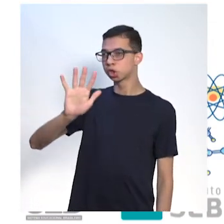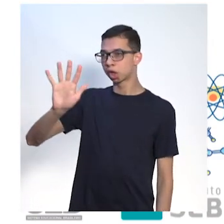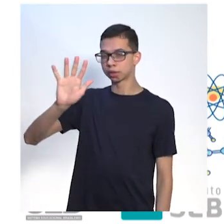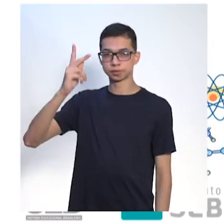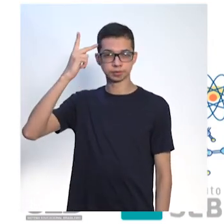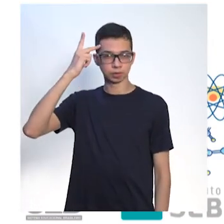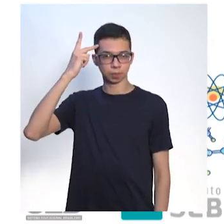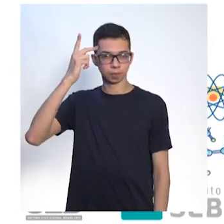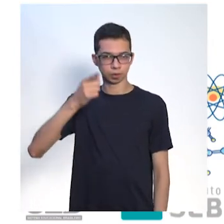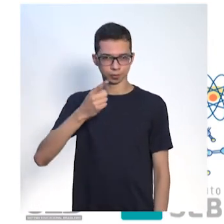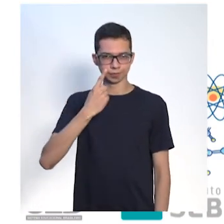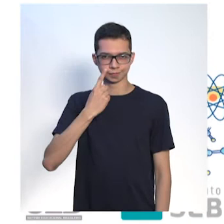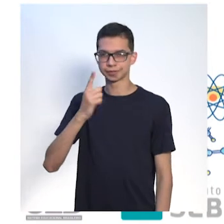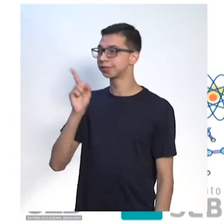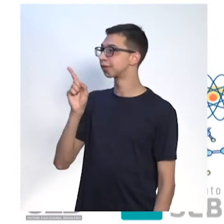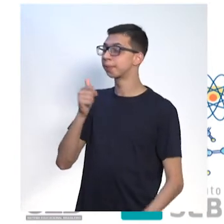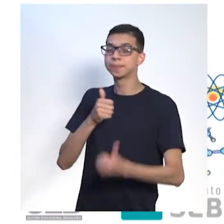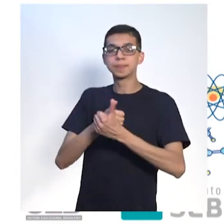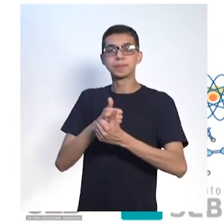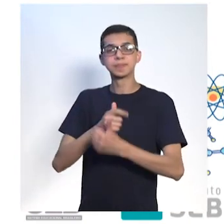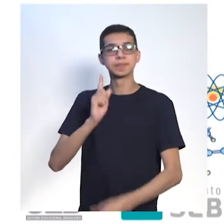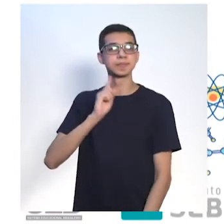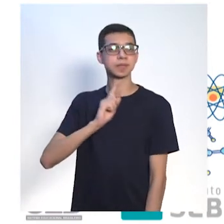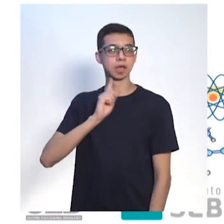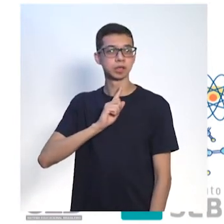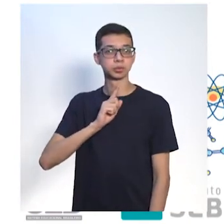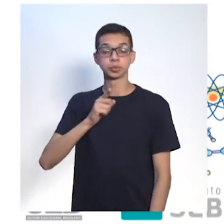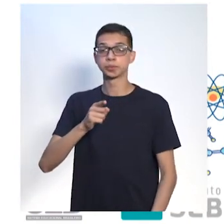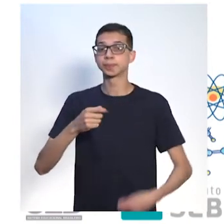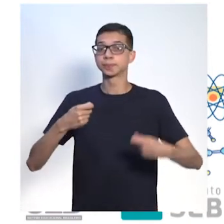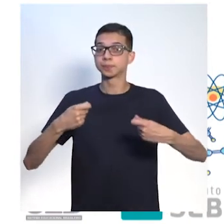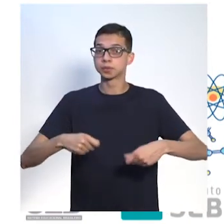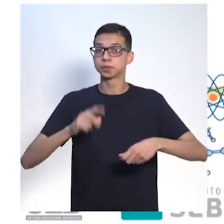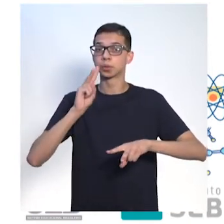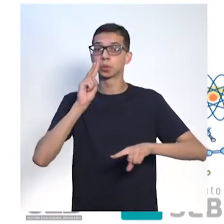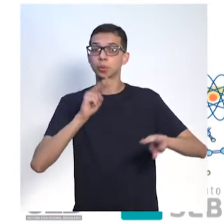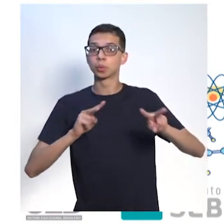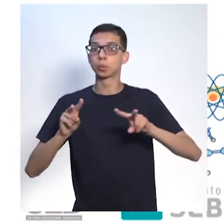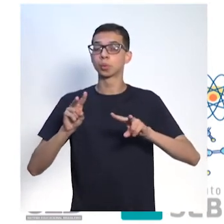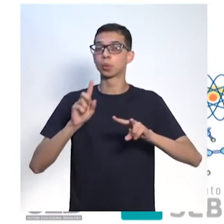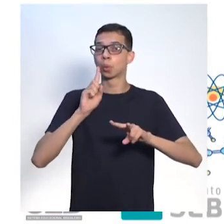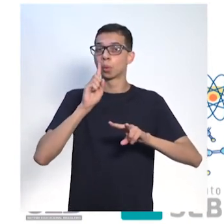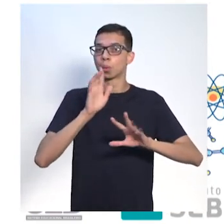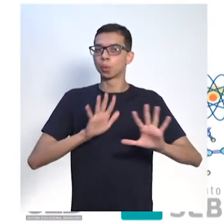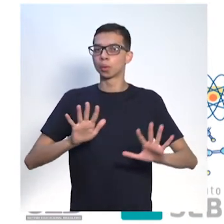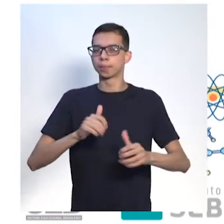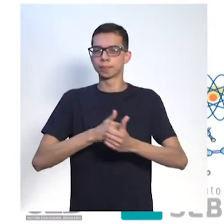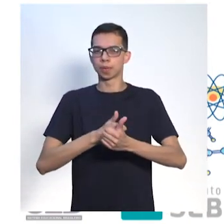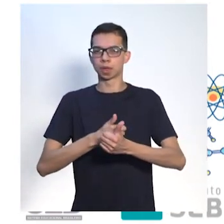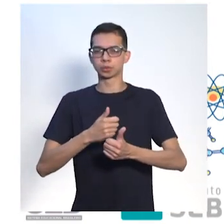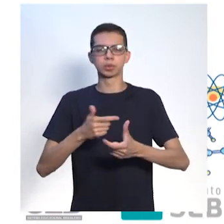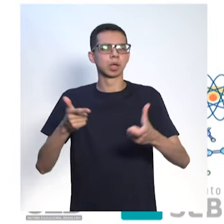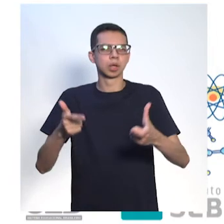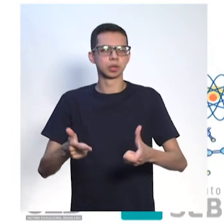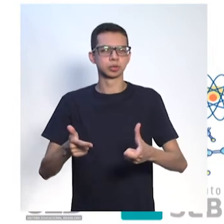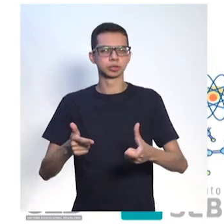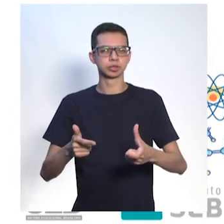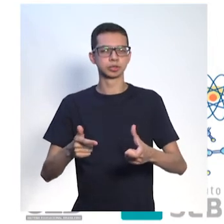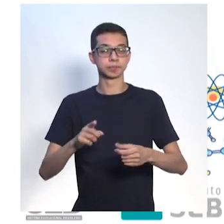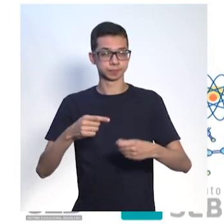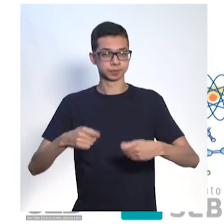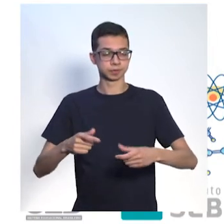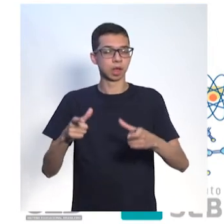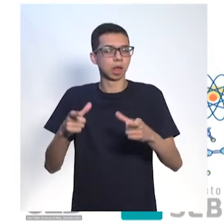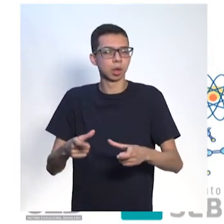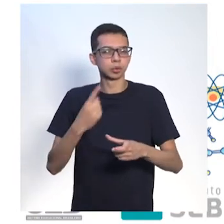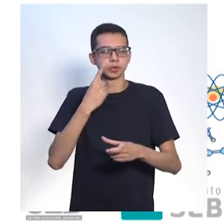Gerais. Então você tem que olhar com muito carinho o que você tem perto. Muita atenção, o que está grudadinho em você.